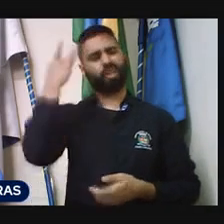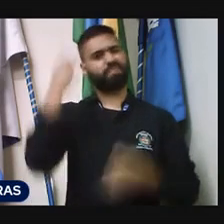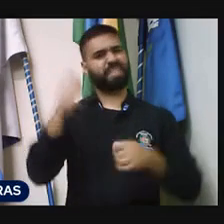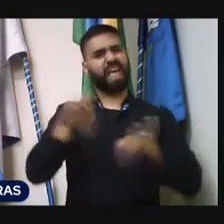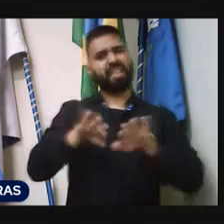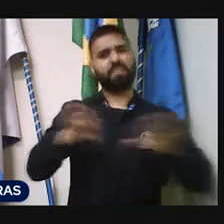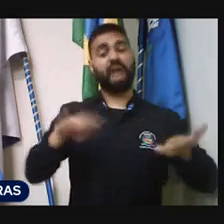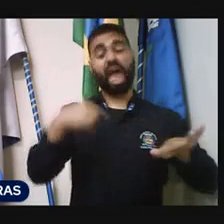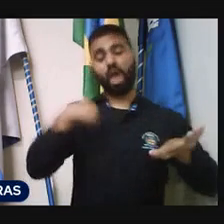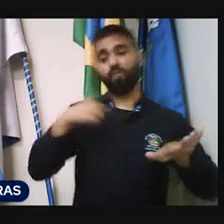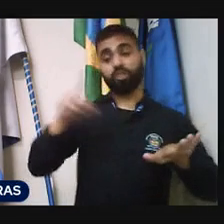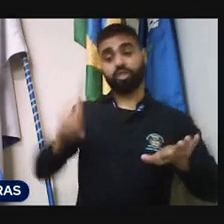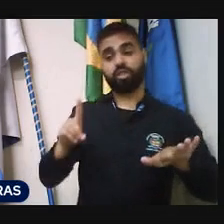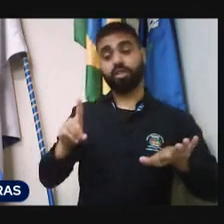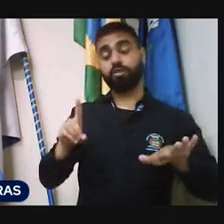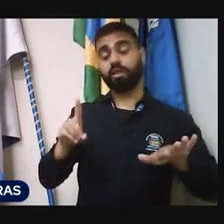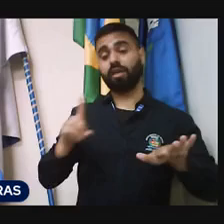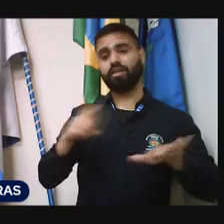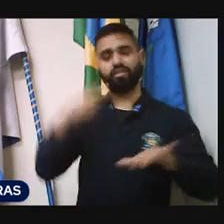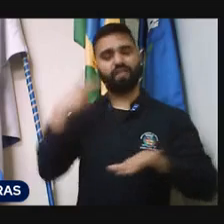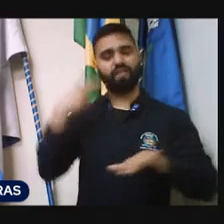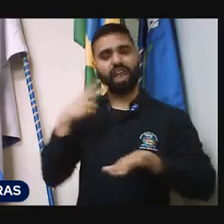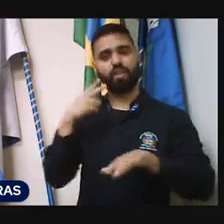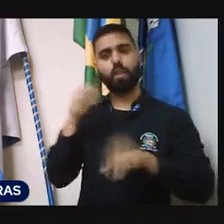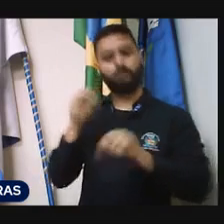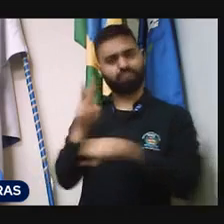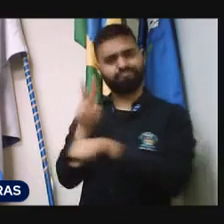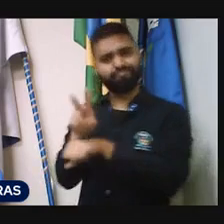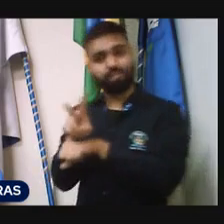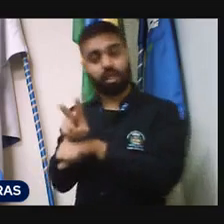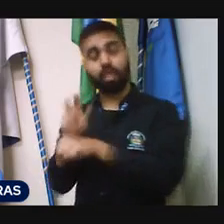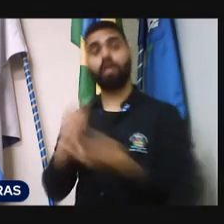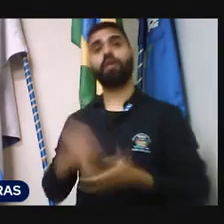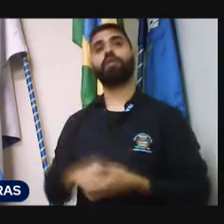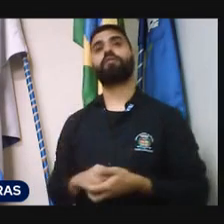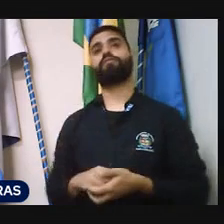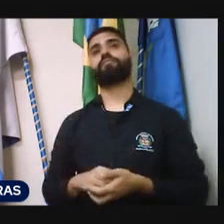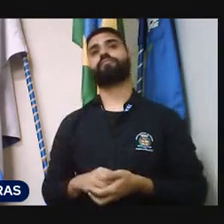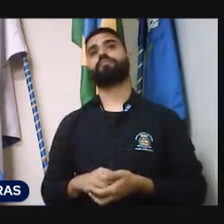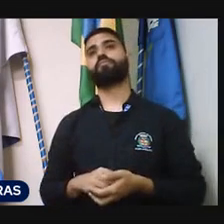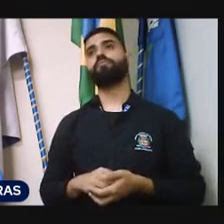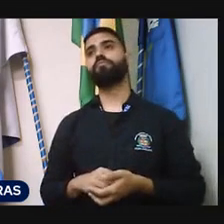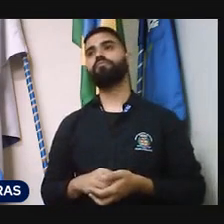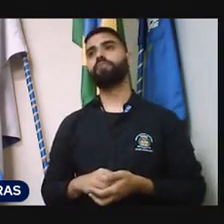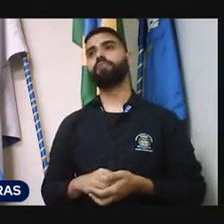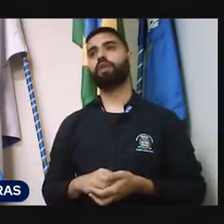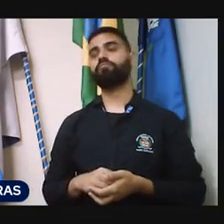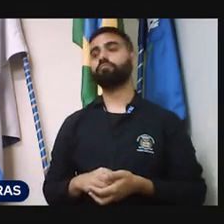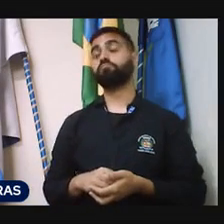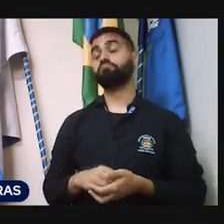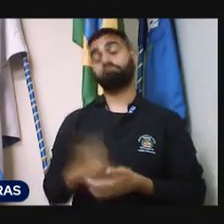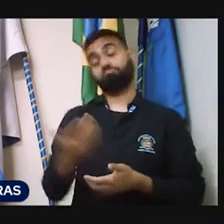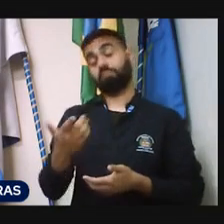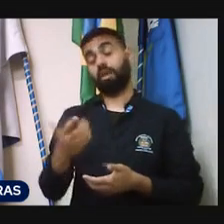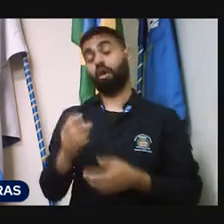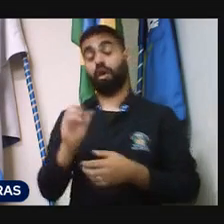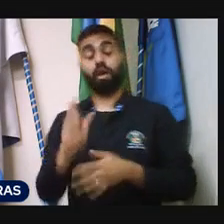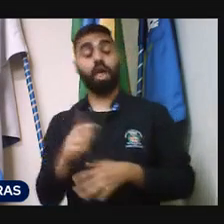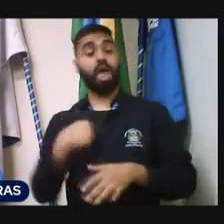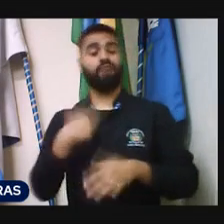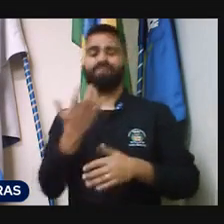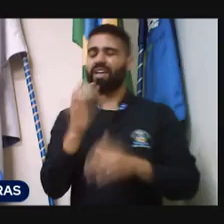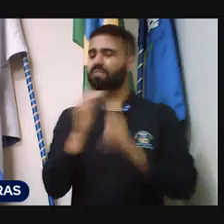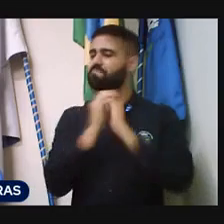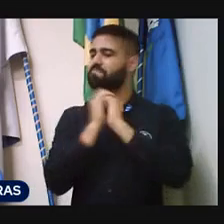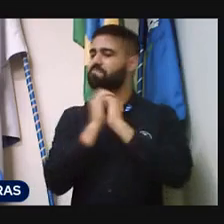e fazer o uso pleno do que manda conforme Vereador no mais dá para ver novamente a direção do hospital Gustavo